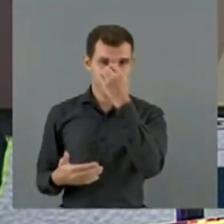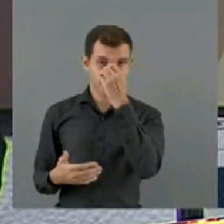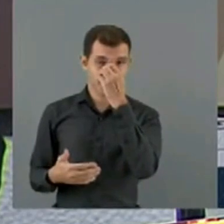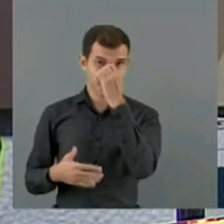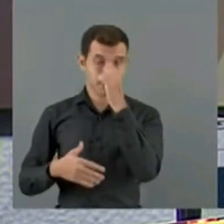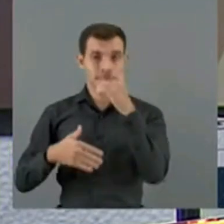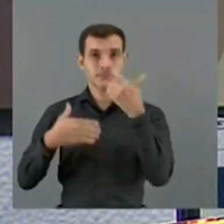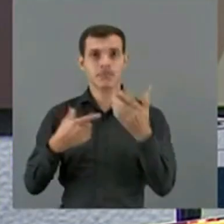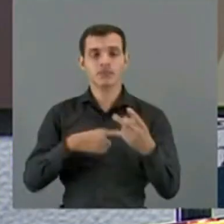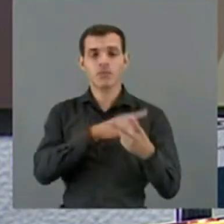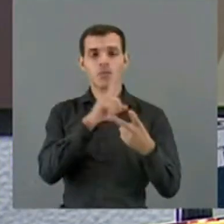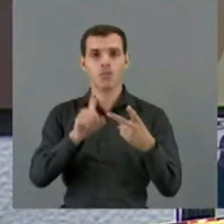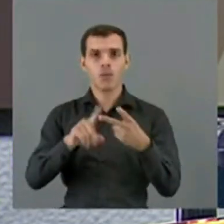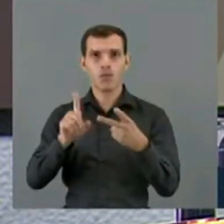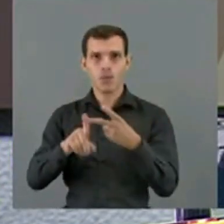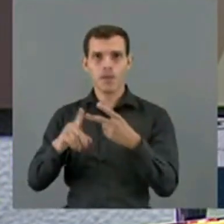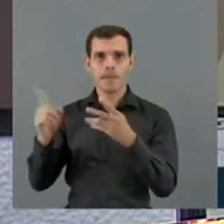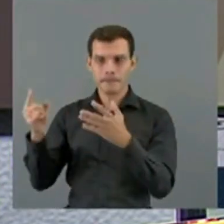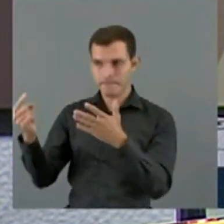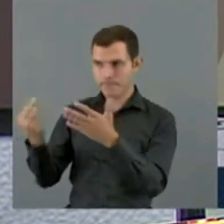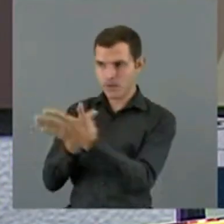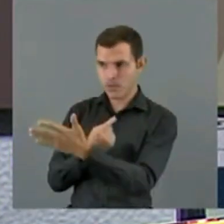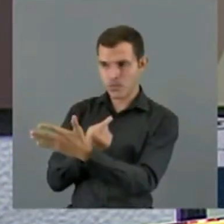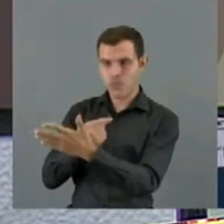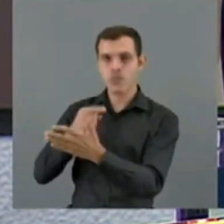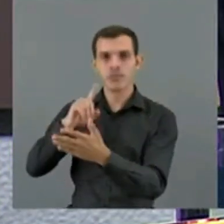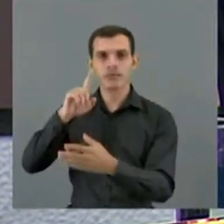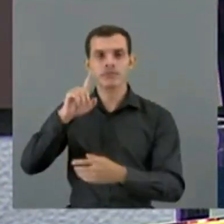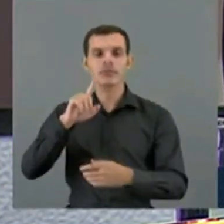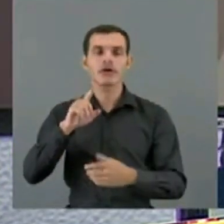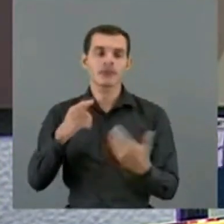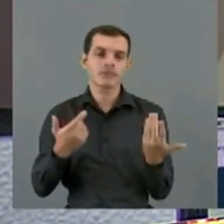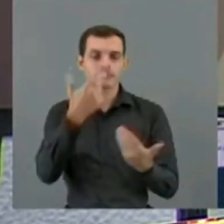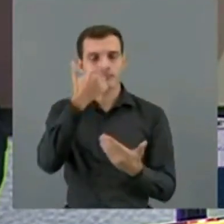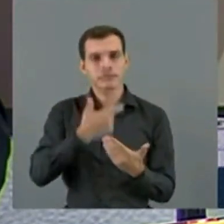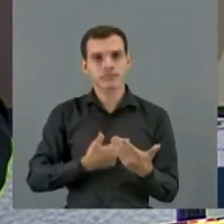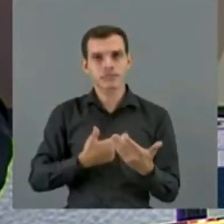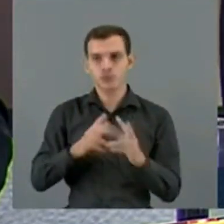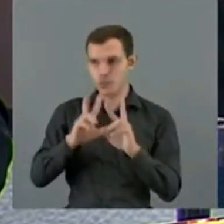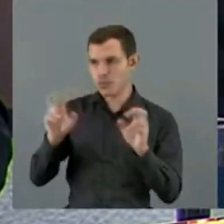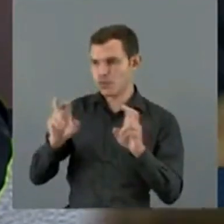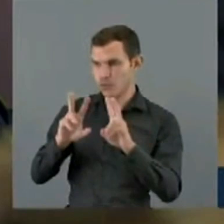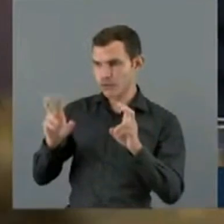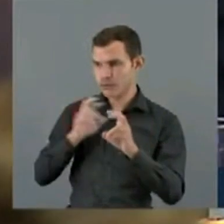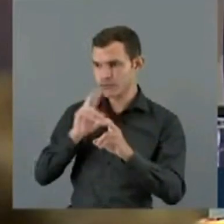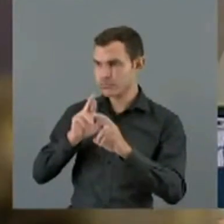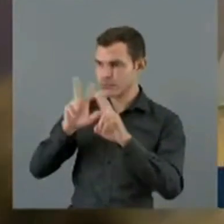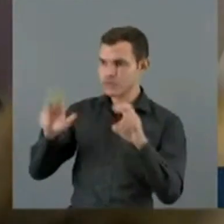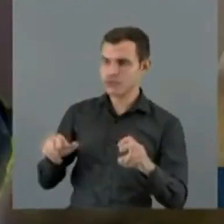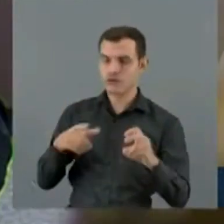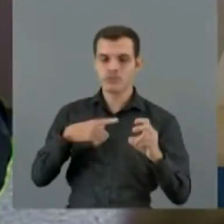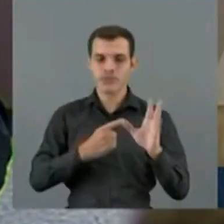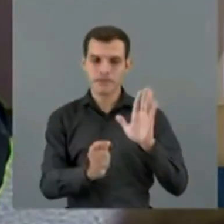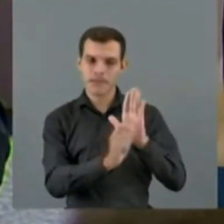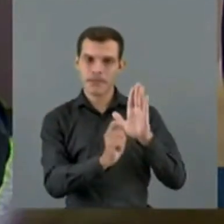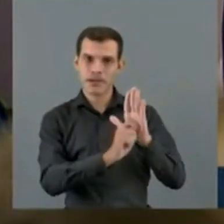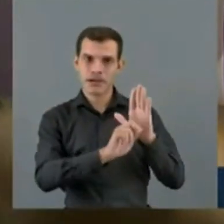segunda pergunta de Vossa Excelência sobre a liberdade do traficante de droga, nós sabemos